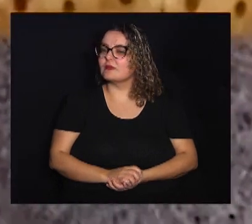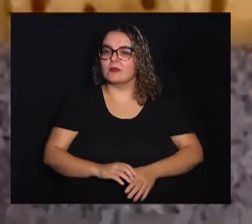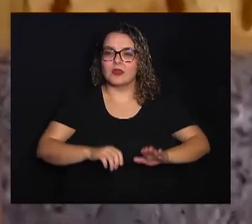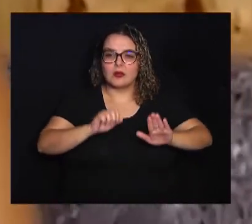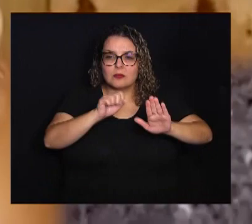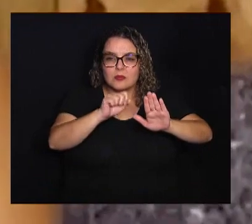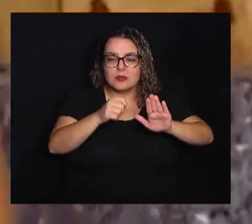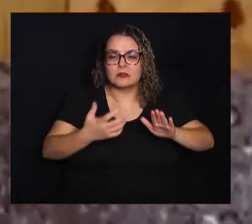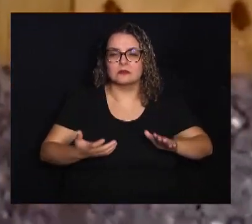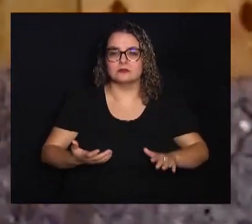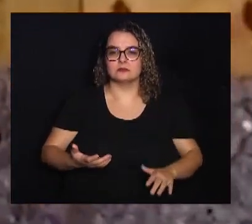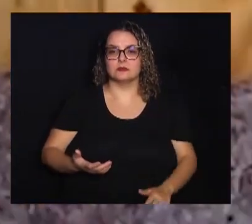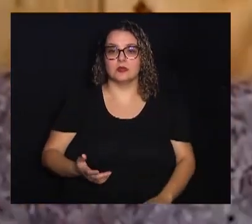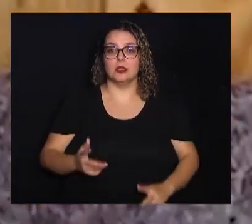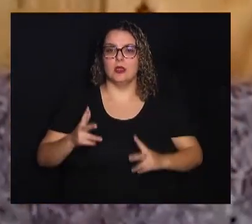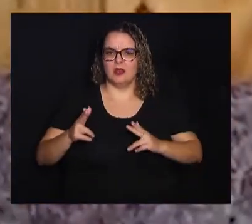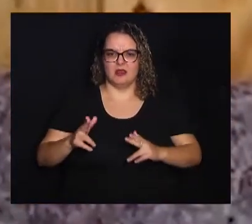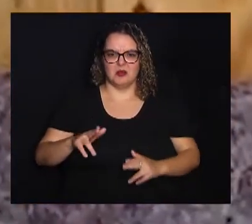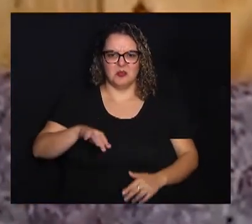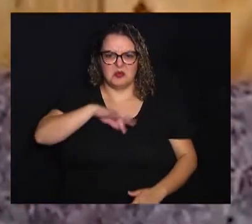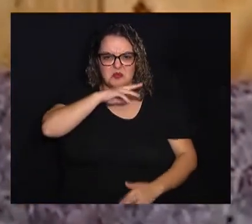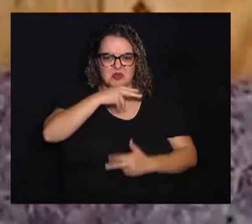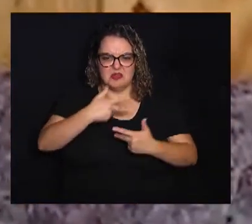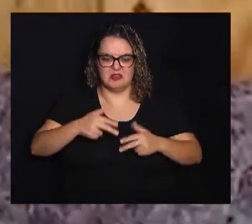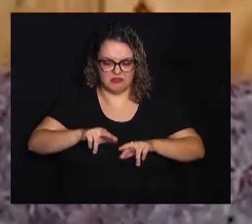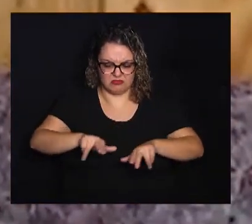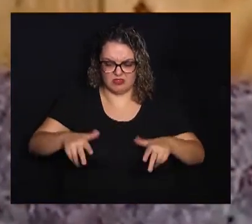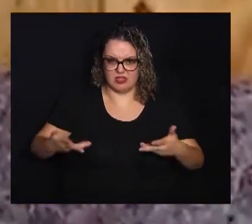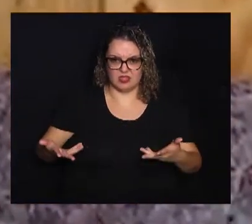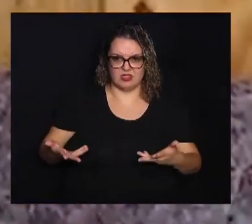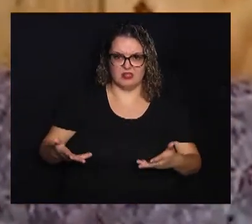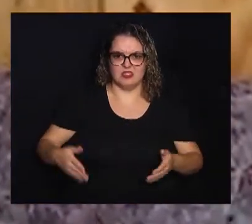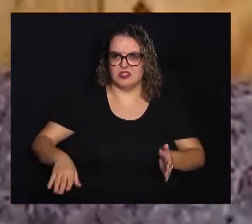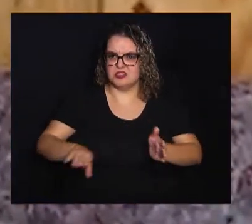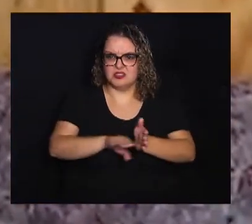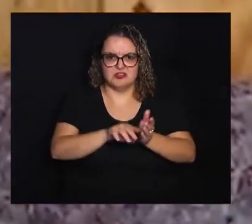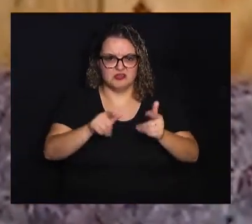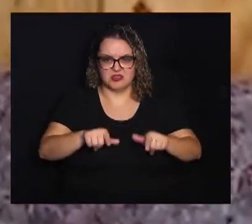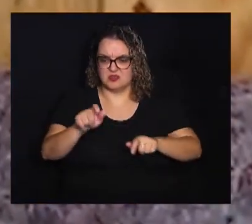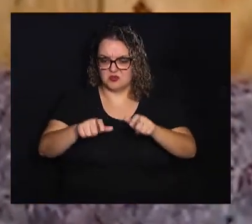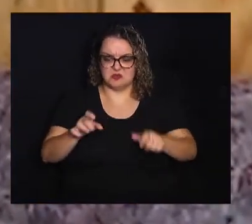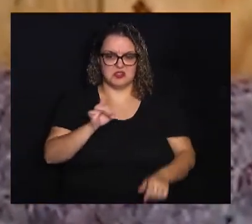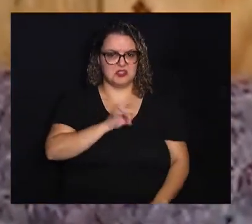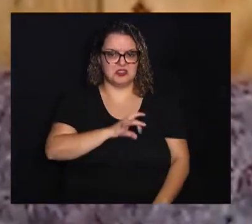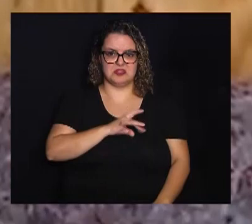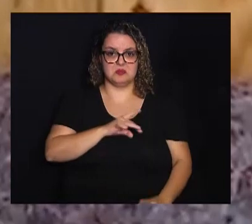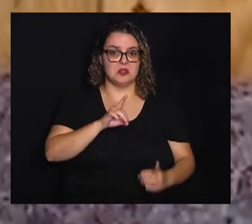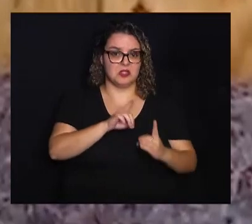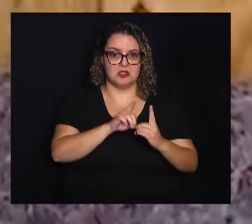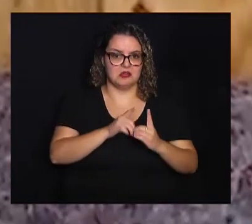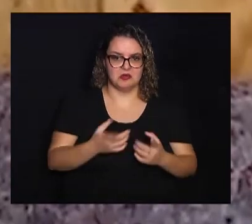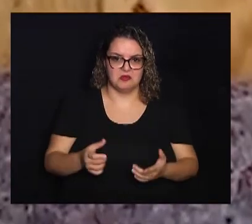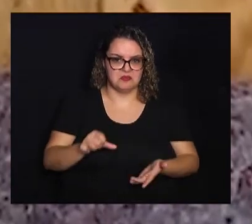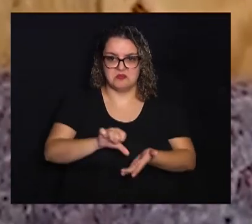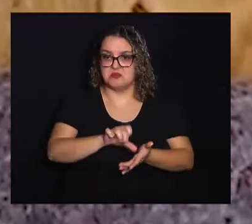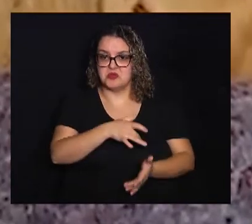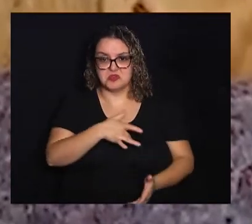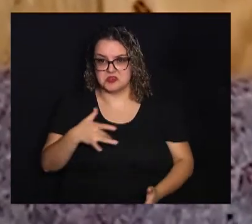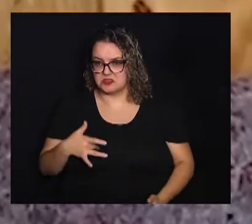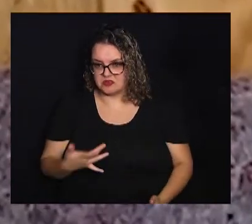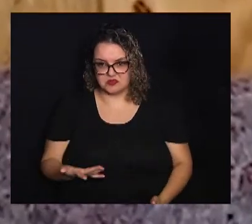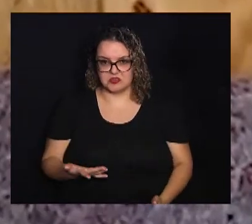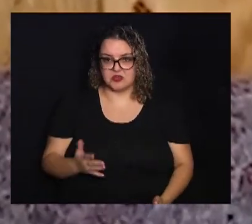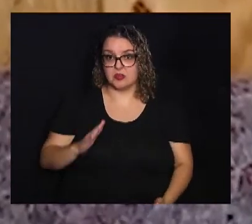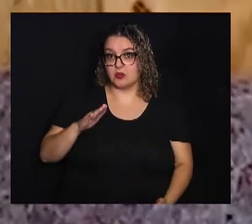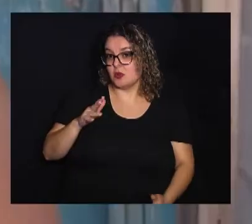A gente é como se a gente fosse um monte de animal, né? A gente chega num lugar, as pessoas têm até medo de atender a gente num posto de saúde, como